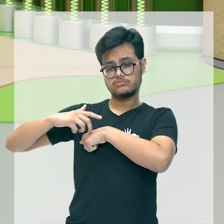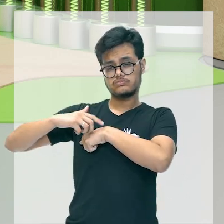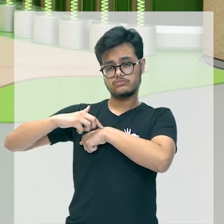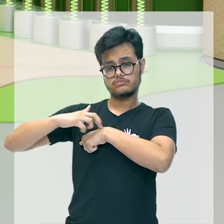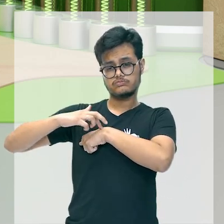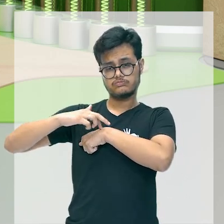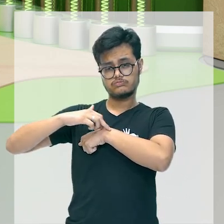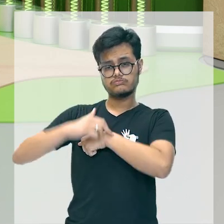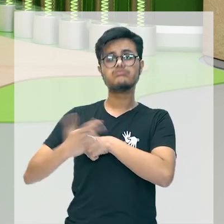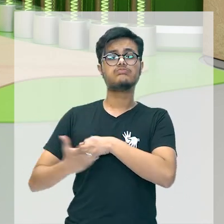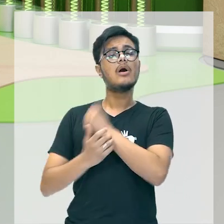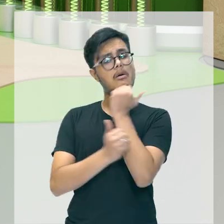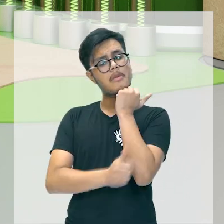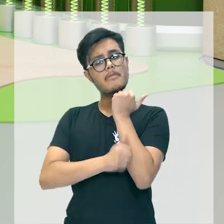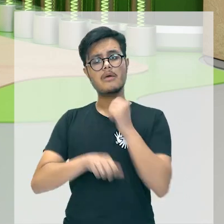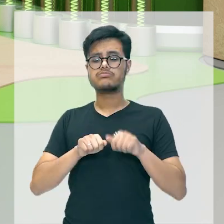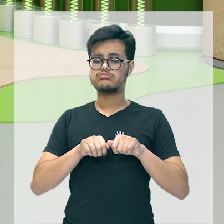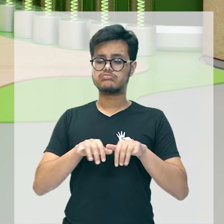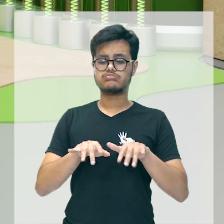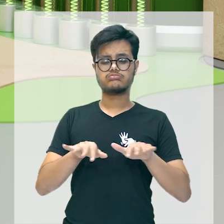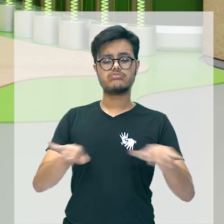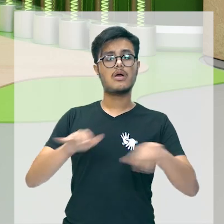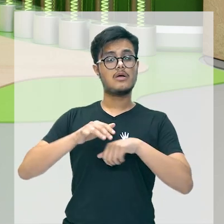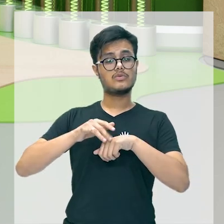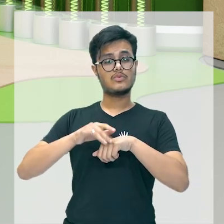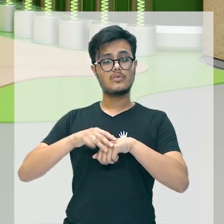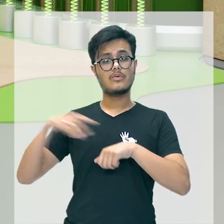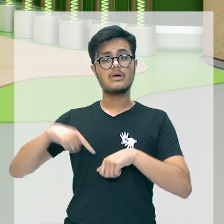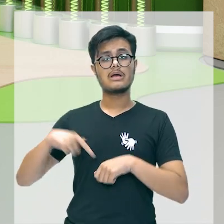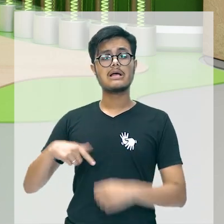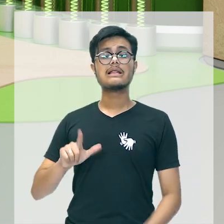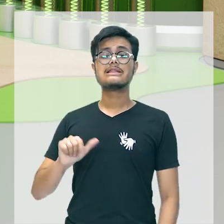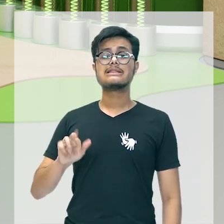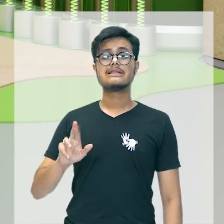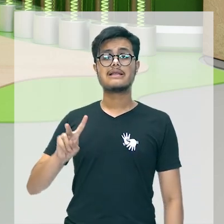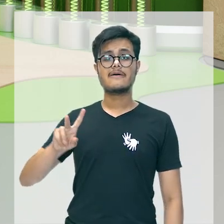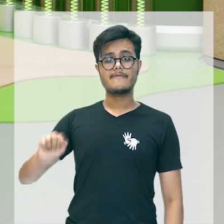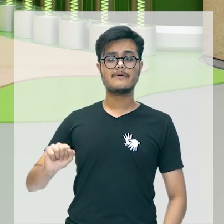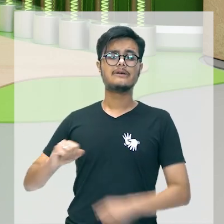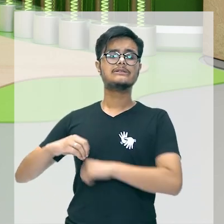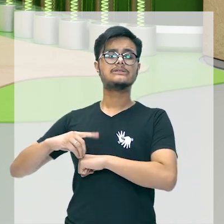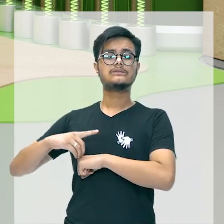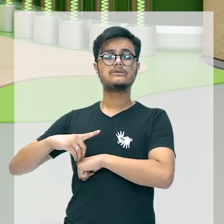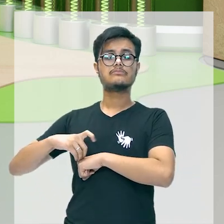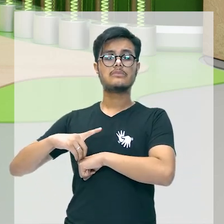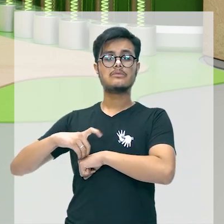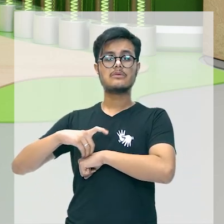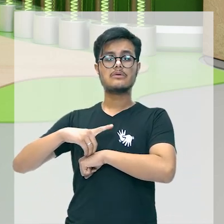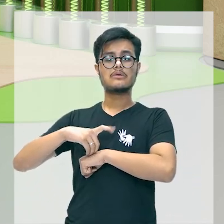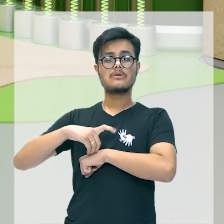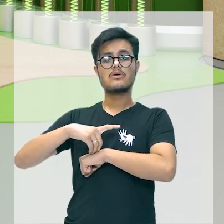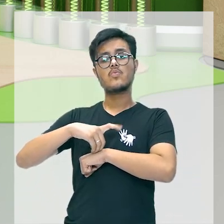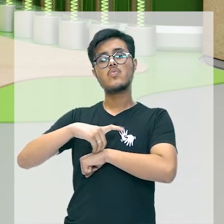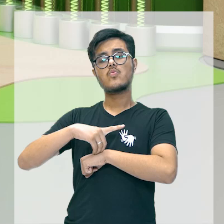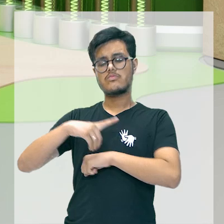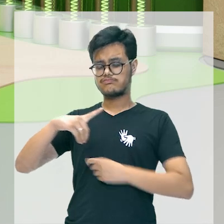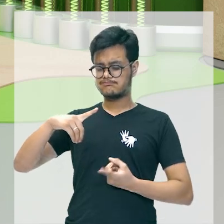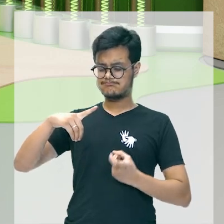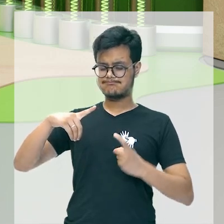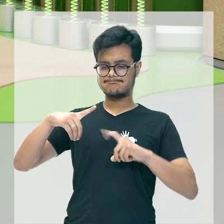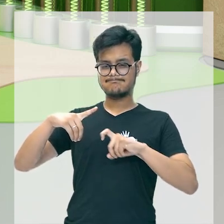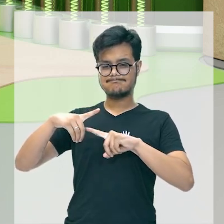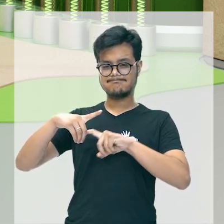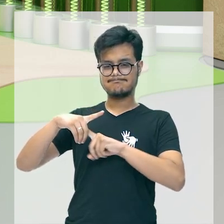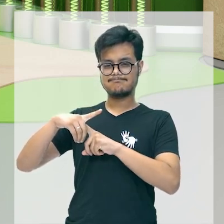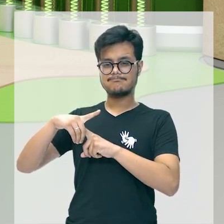água, vai liberar esses ovos, né, que vão gerar aí uma larva. Essa larvinha vai entrar nos caramujos que vivem ali